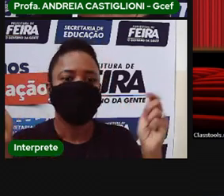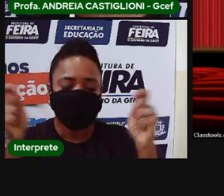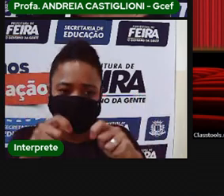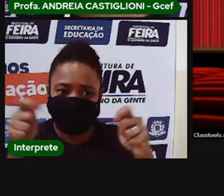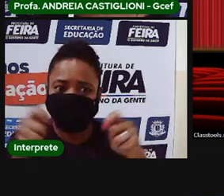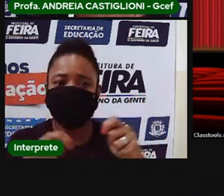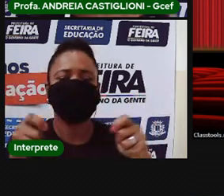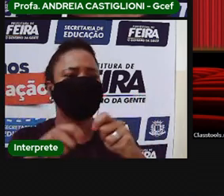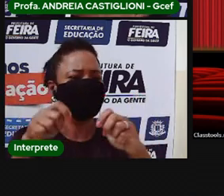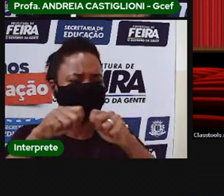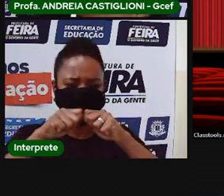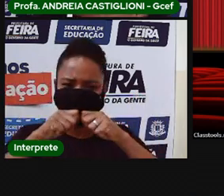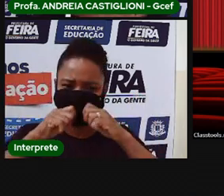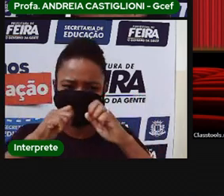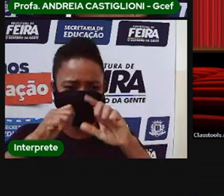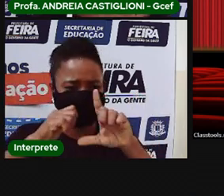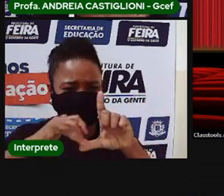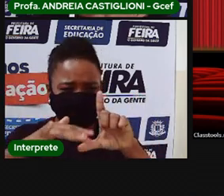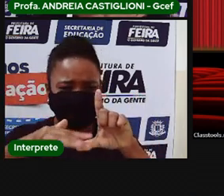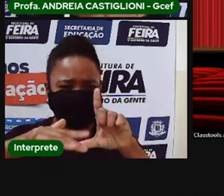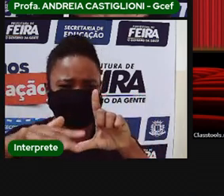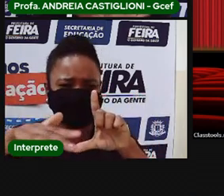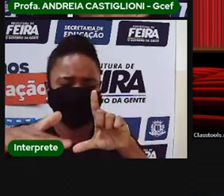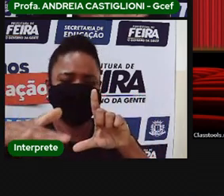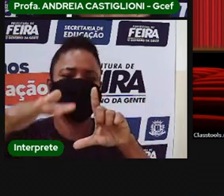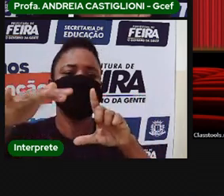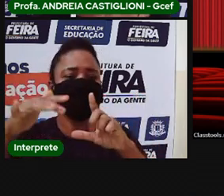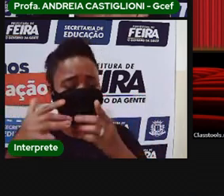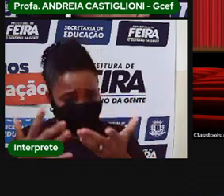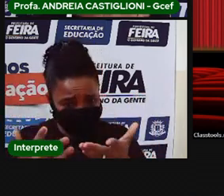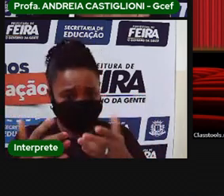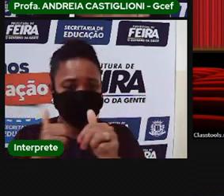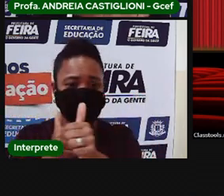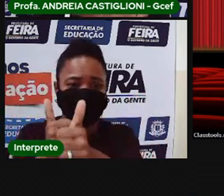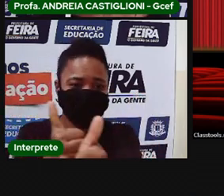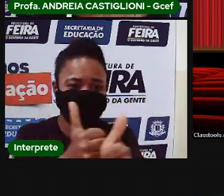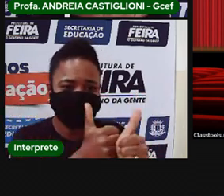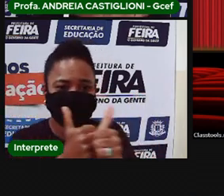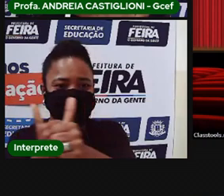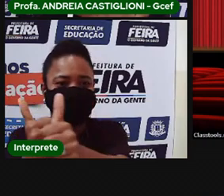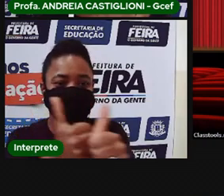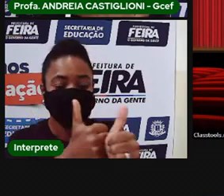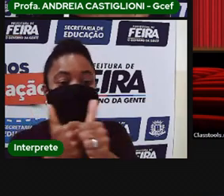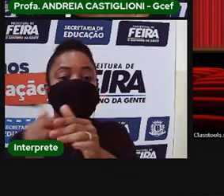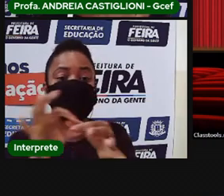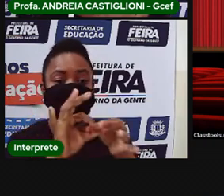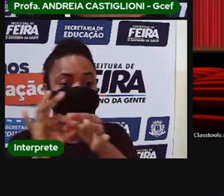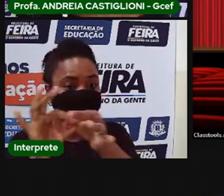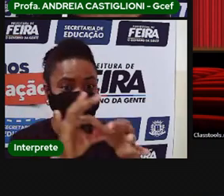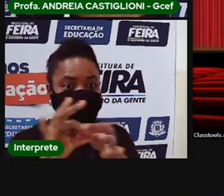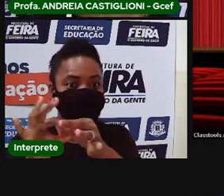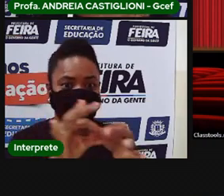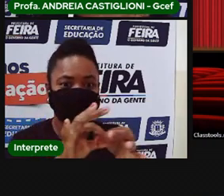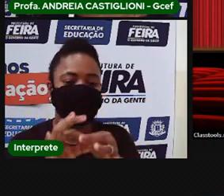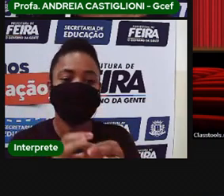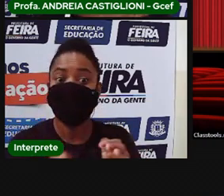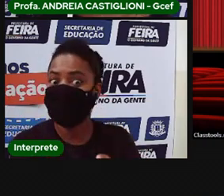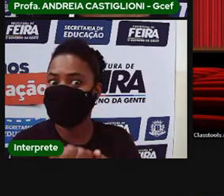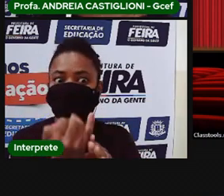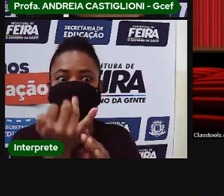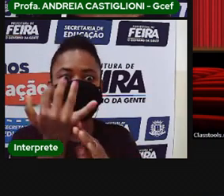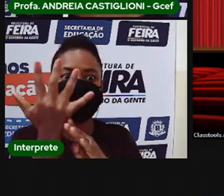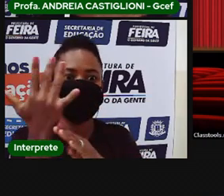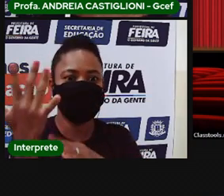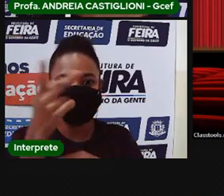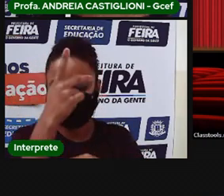engajamento orgânico, né? Um seguindo os outros, para que tenhamos mais seguidores e que possamos cada vez mais alcançar mais pessoas